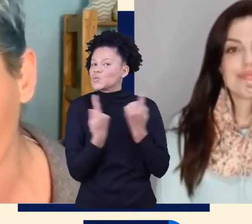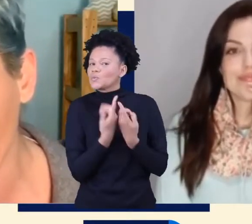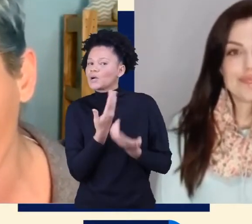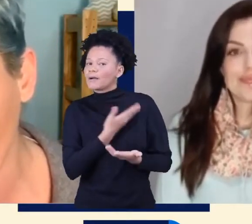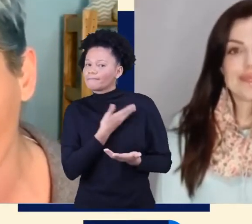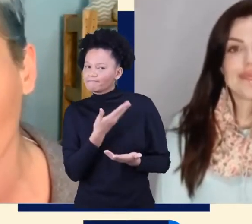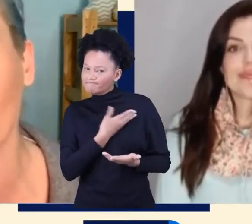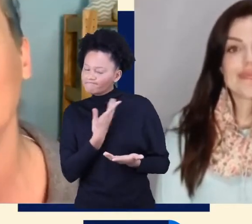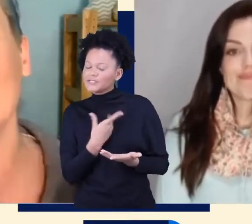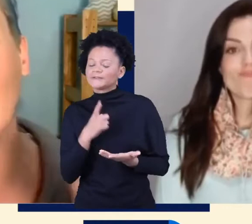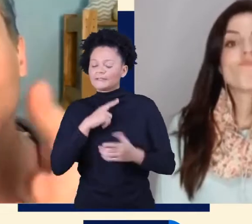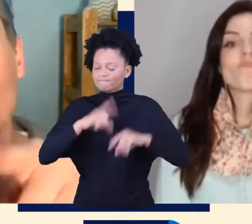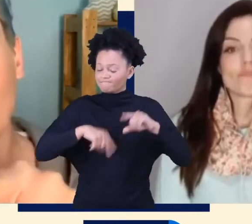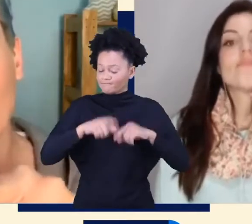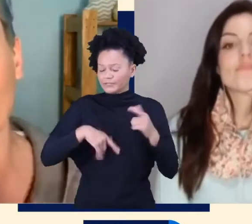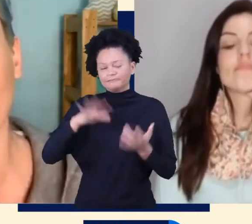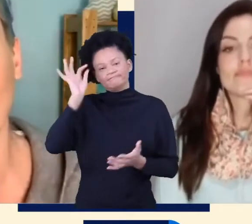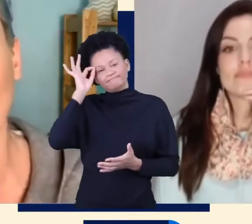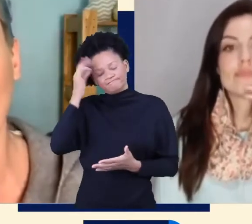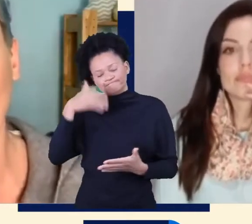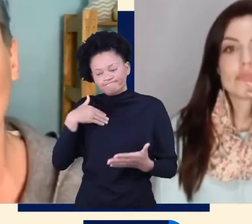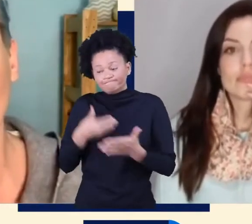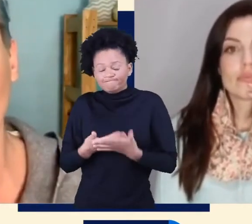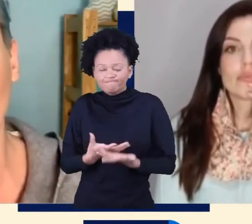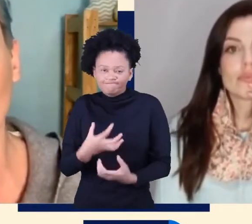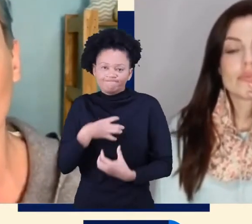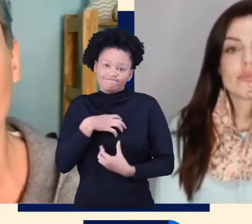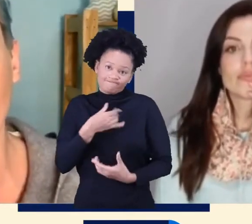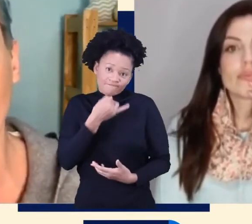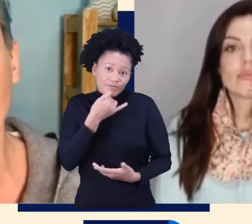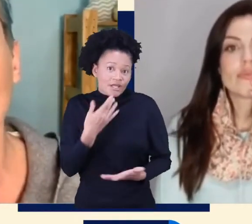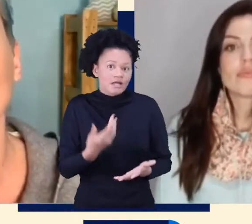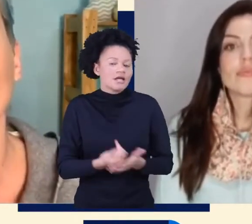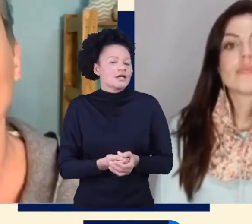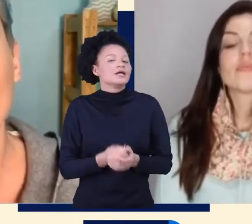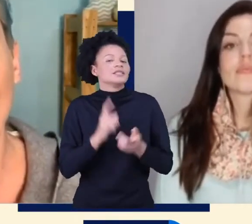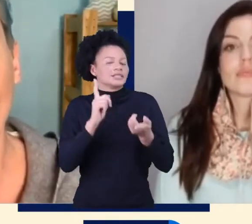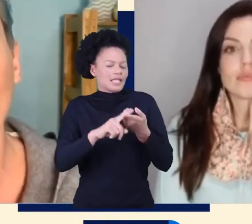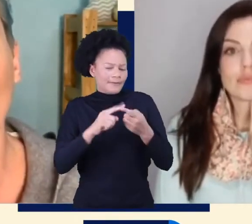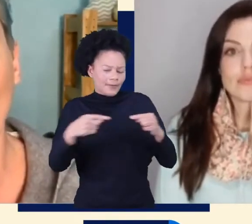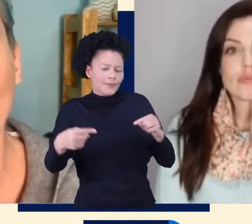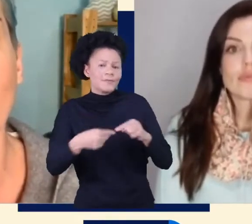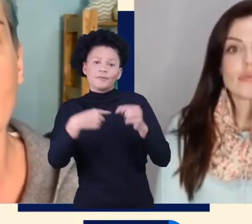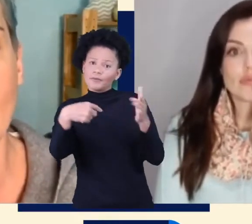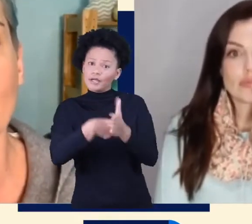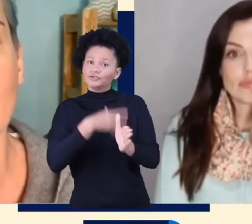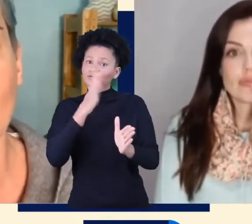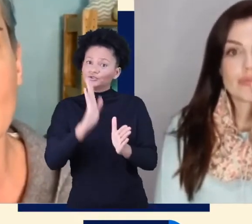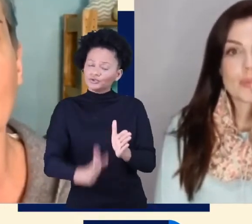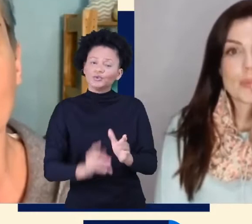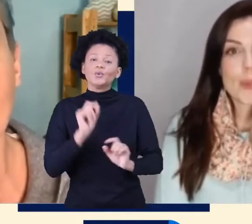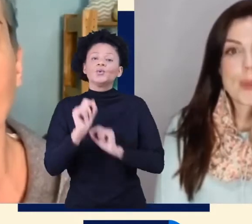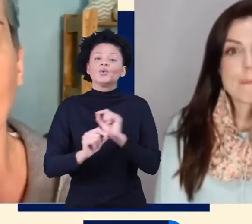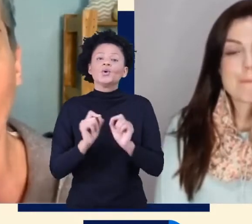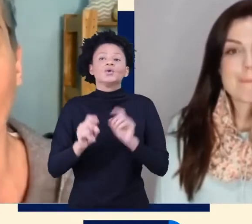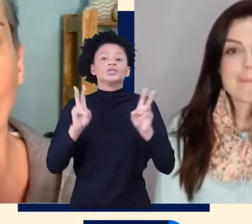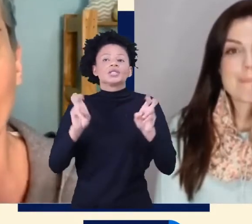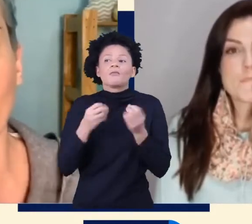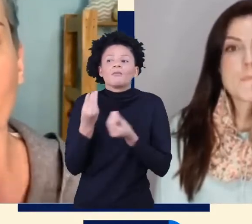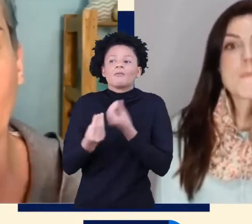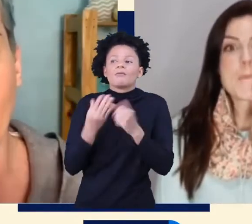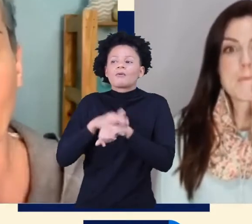cedo, infelizmente. E aí isso tem a ver também com uma pergunta que alguém trouxe aqui sobre como conversar com os adolescentes que